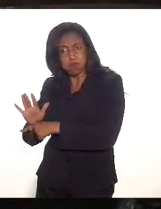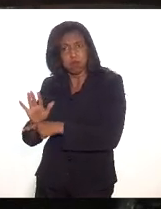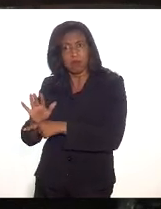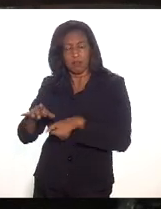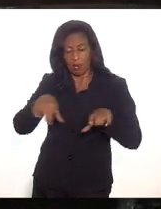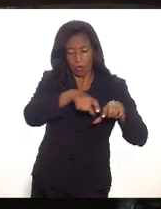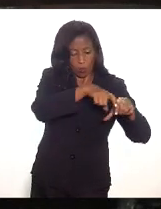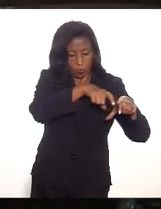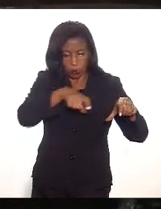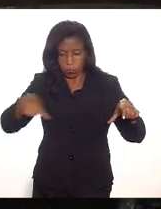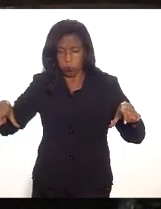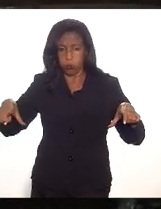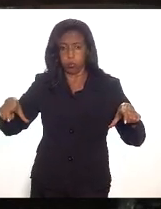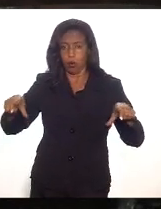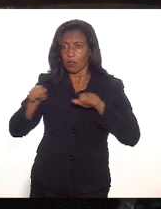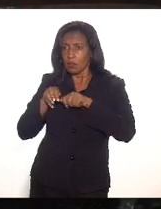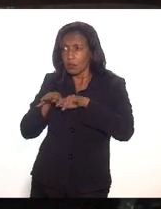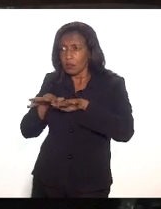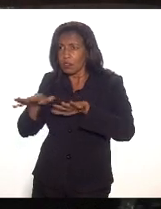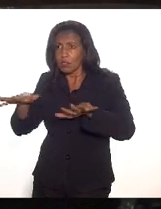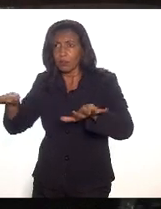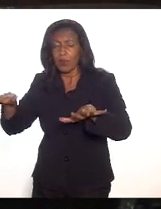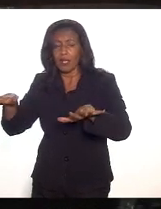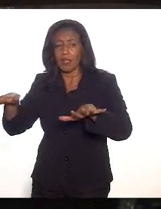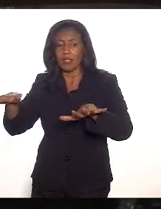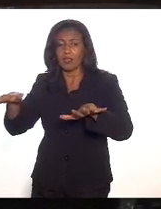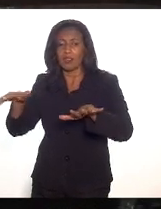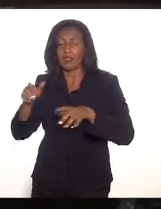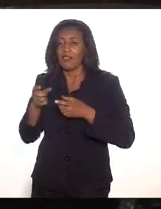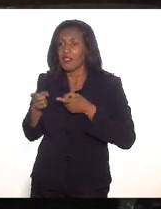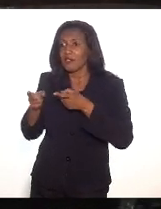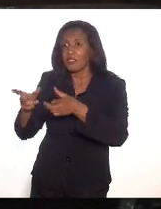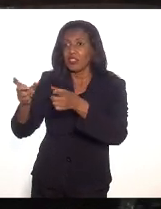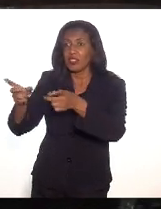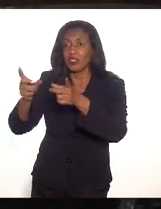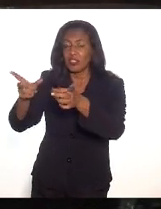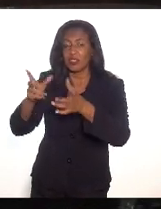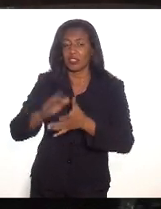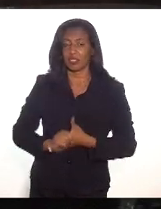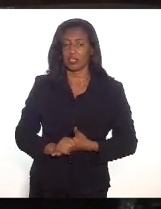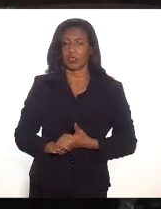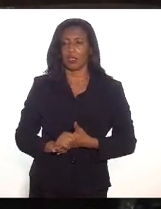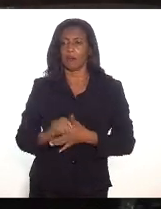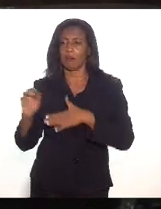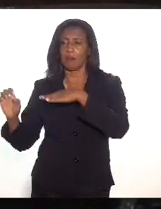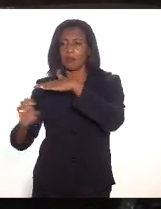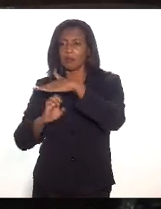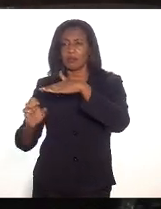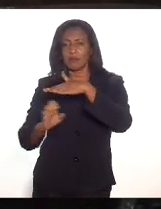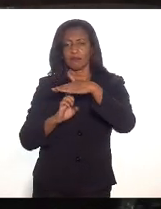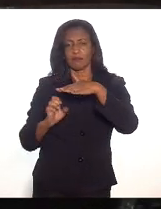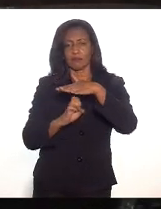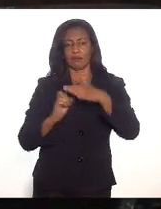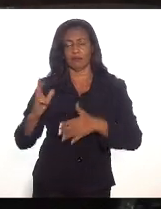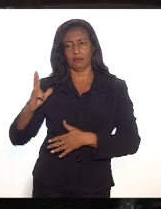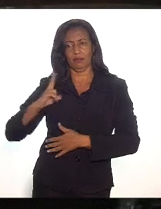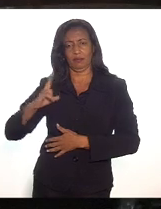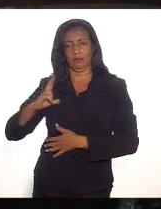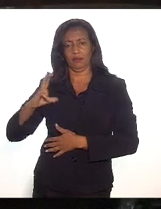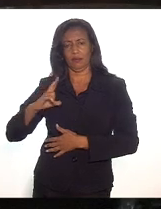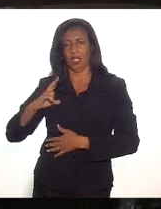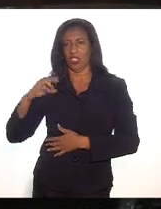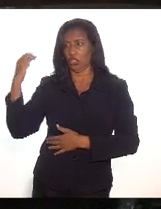sistema imunana Laranjal será vendida às concessionárias